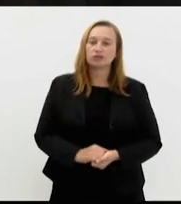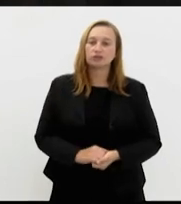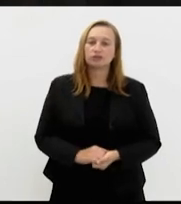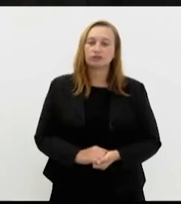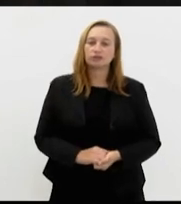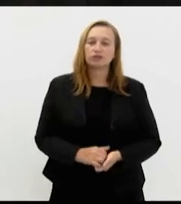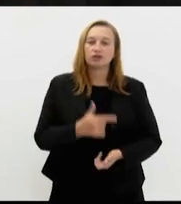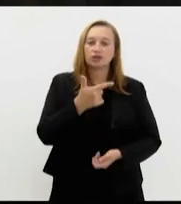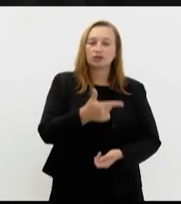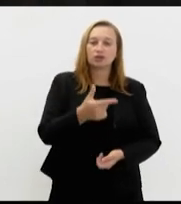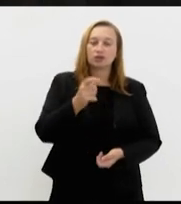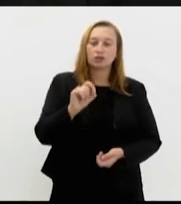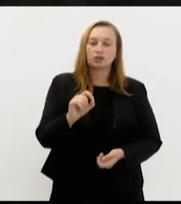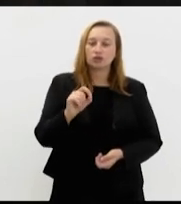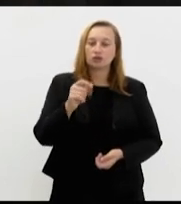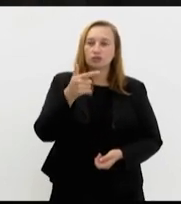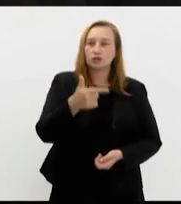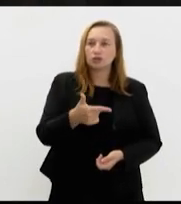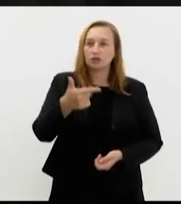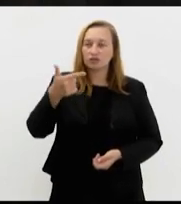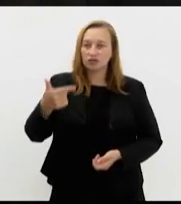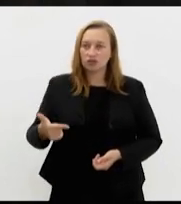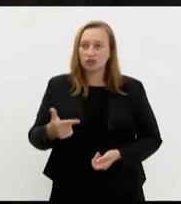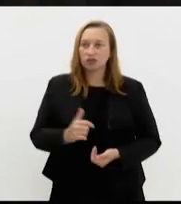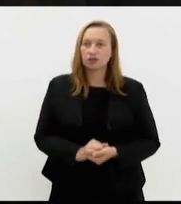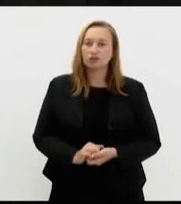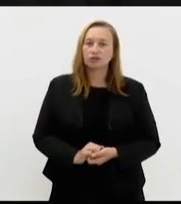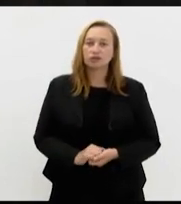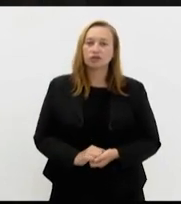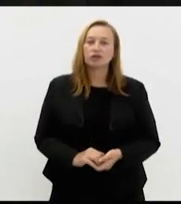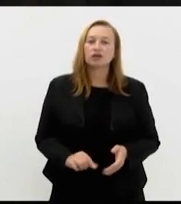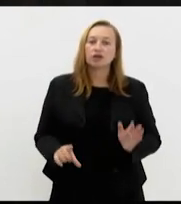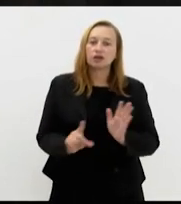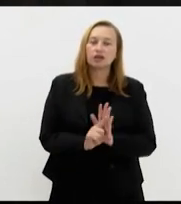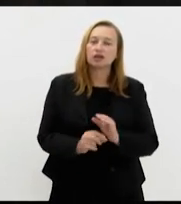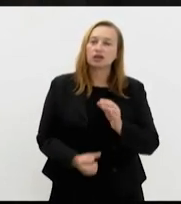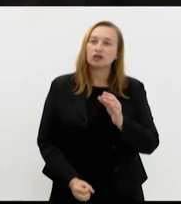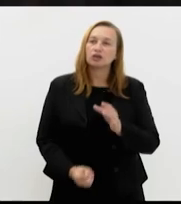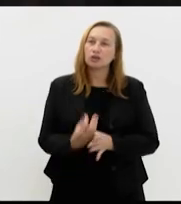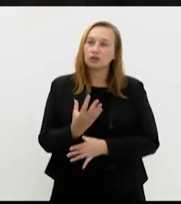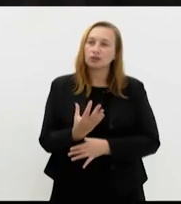de 2022, que é a lei que criou